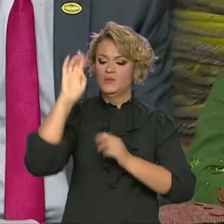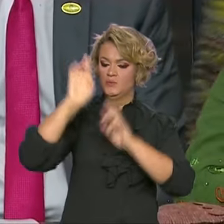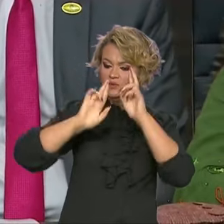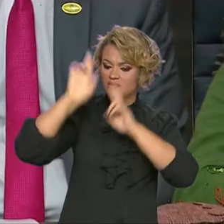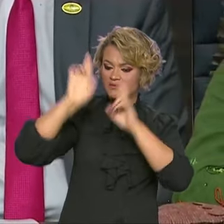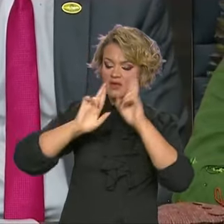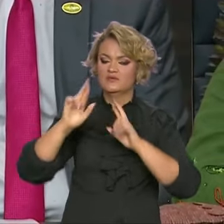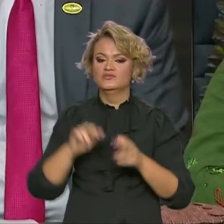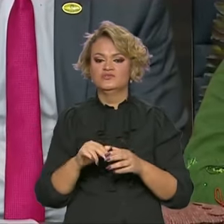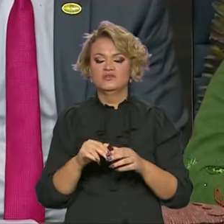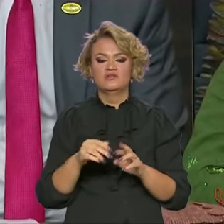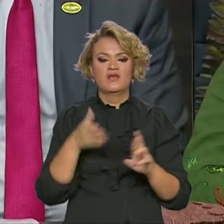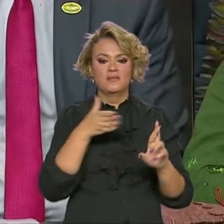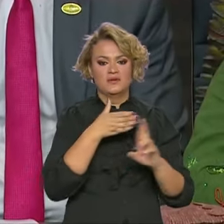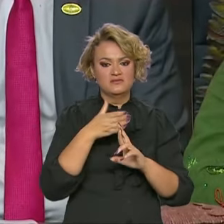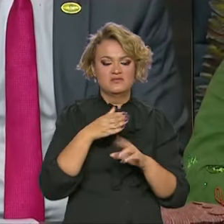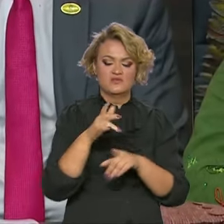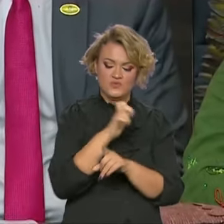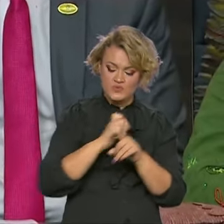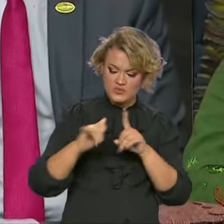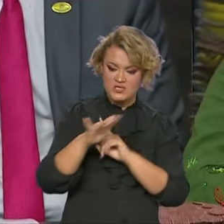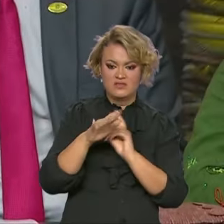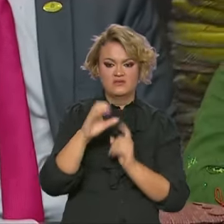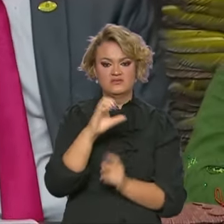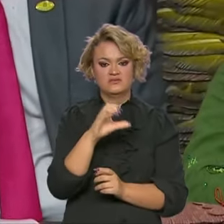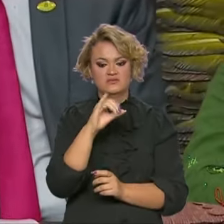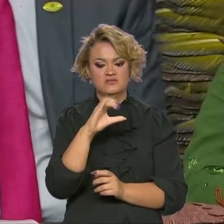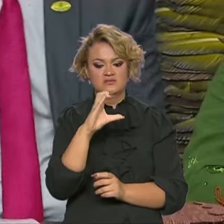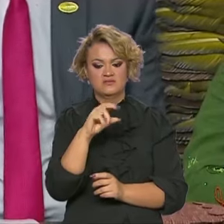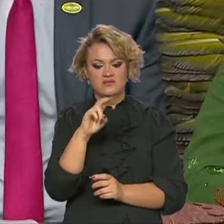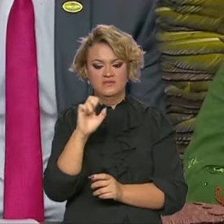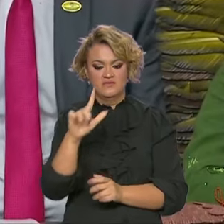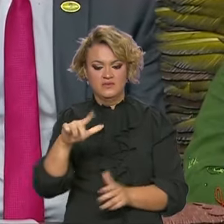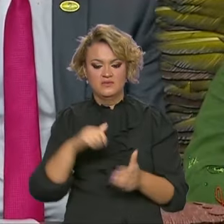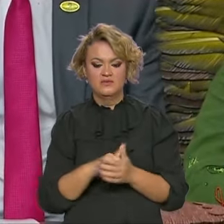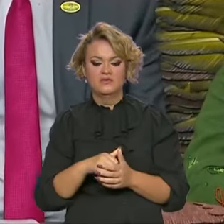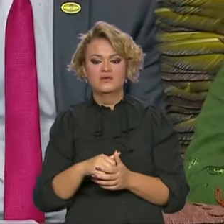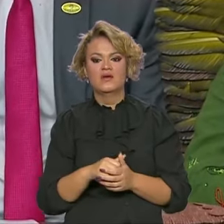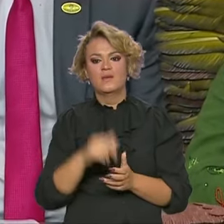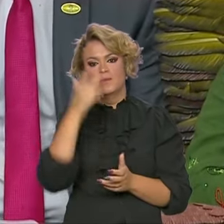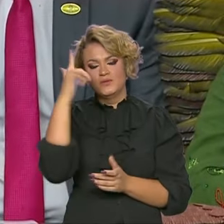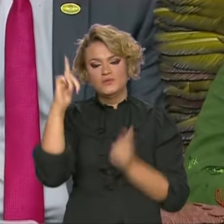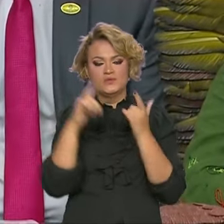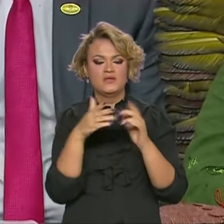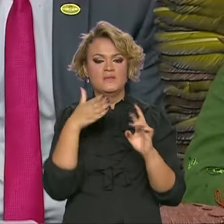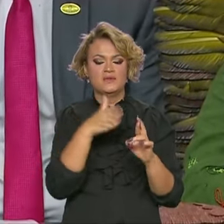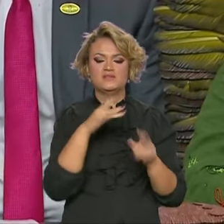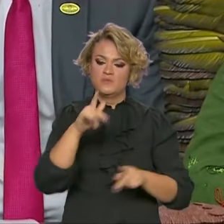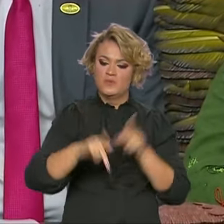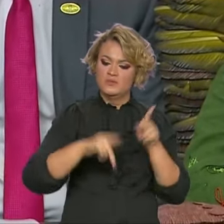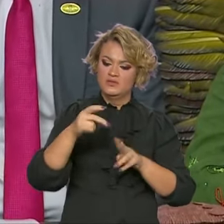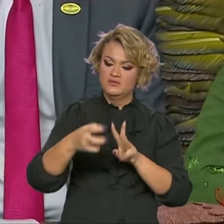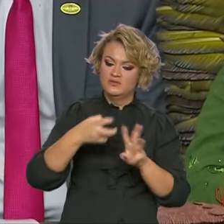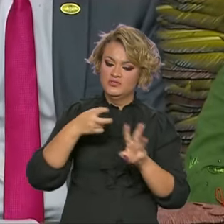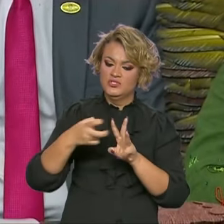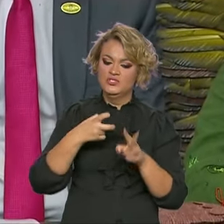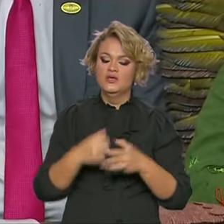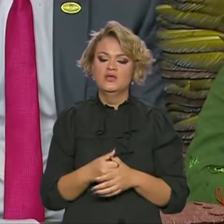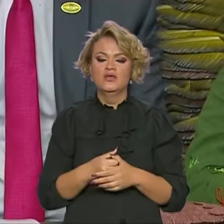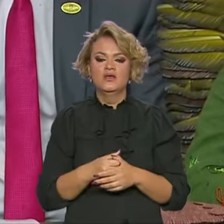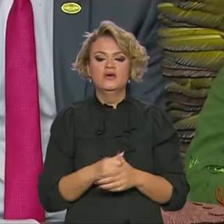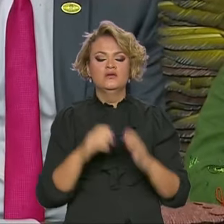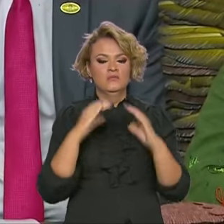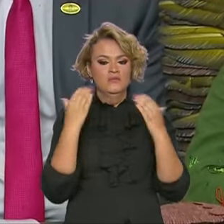autoridades, representantes da sociedade civil, senhores e senhoras representantes dos povos indígenas